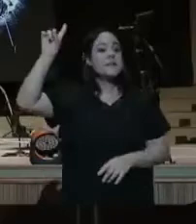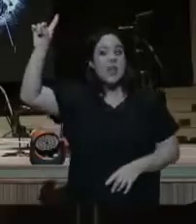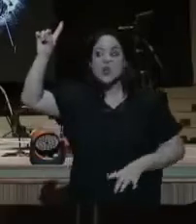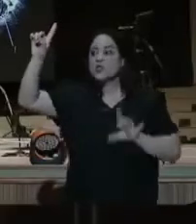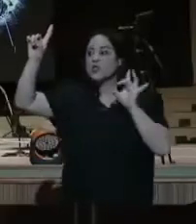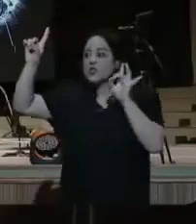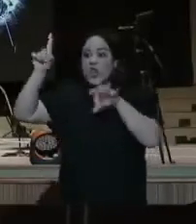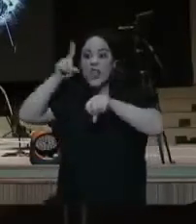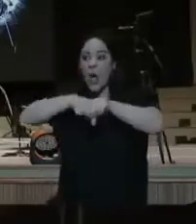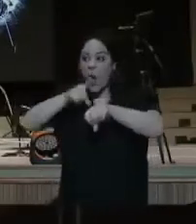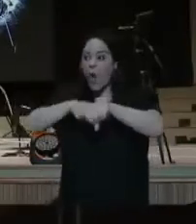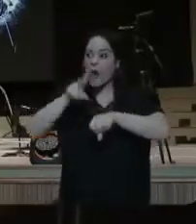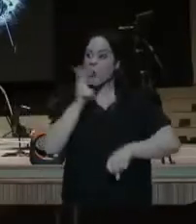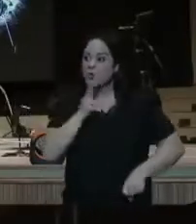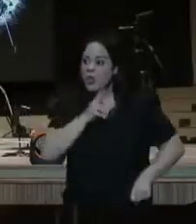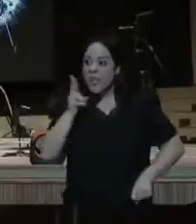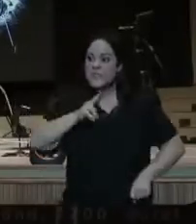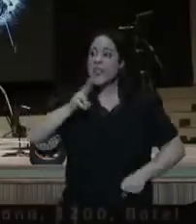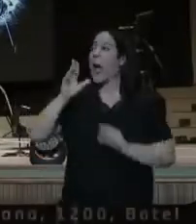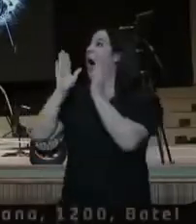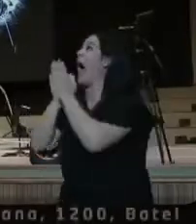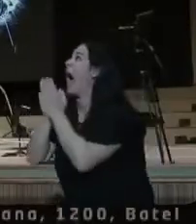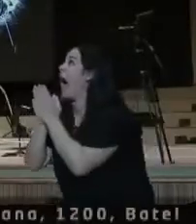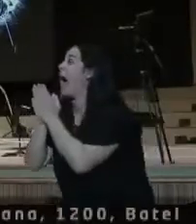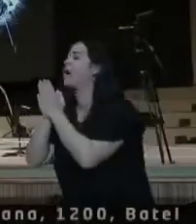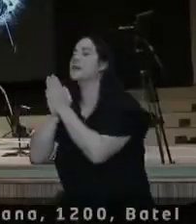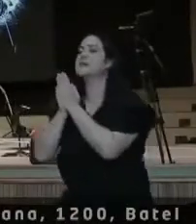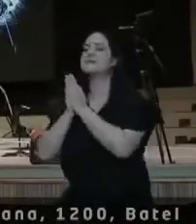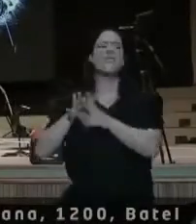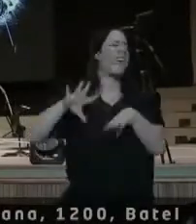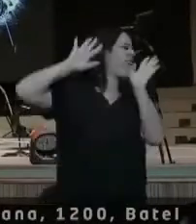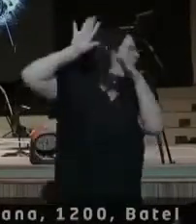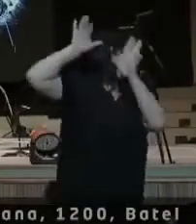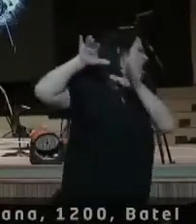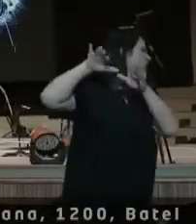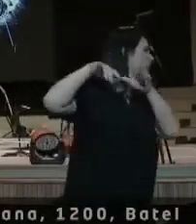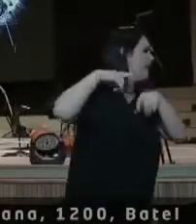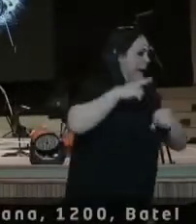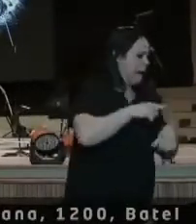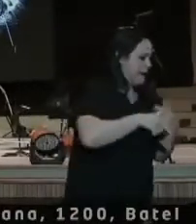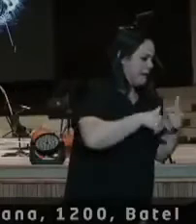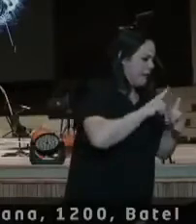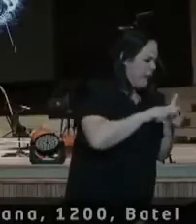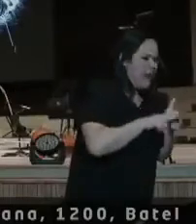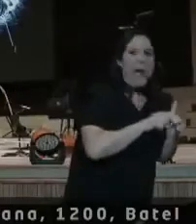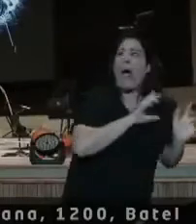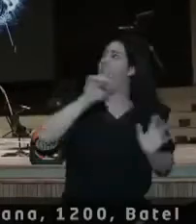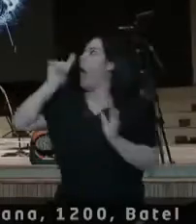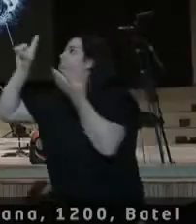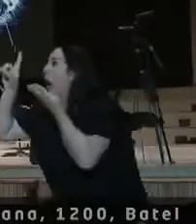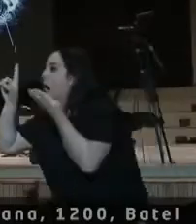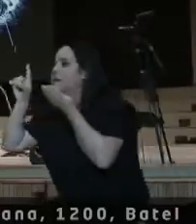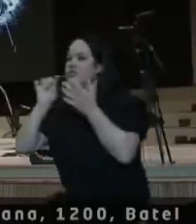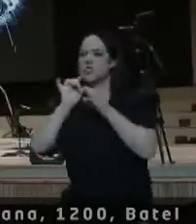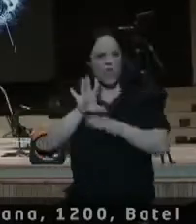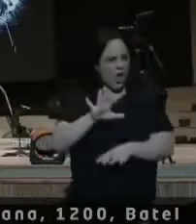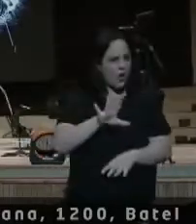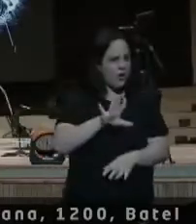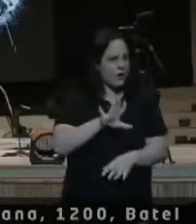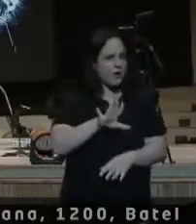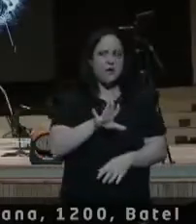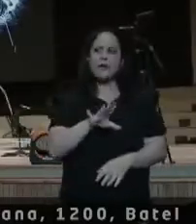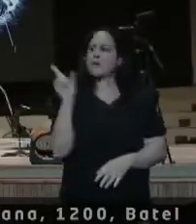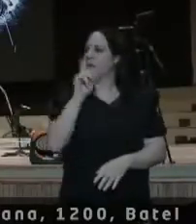só para emergências e urgências e problemas deus é um deus para o cumprimento de uma visão na sua vida